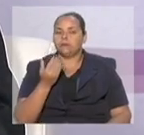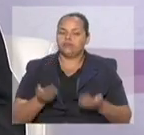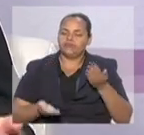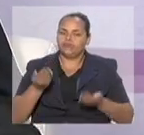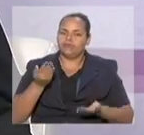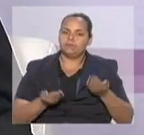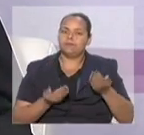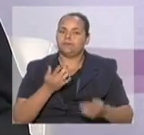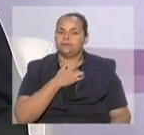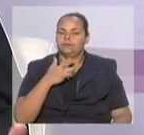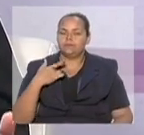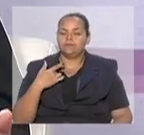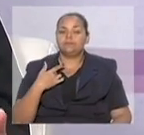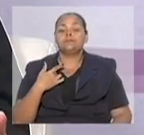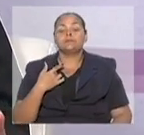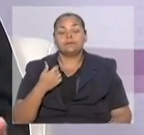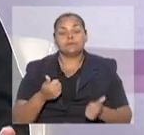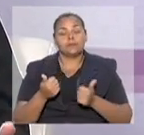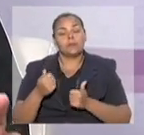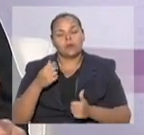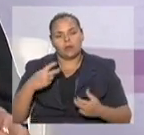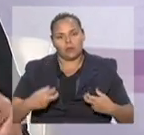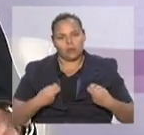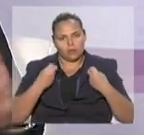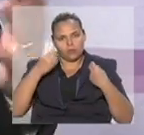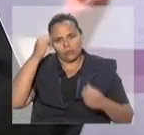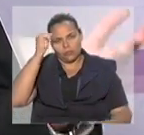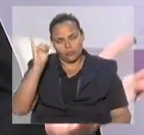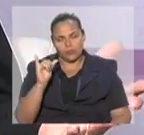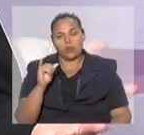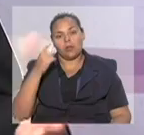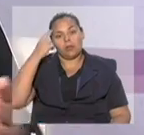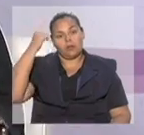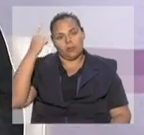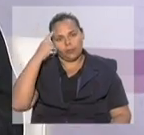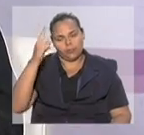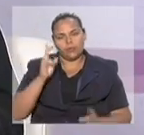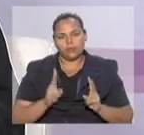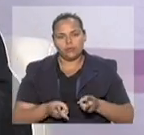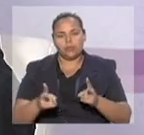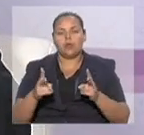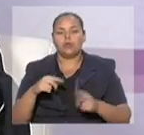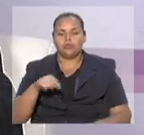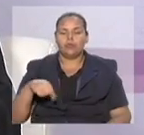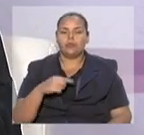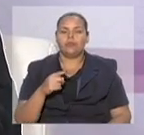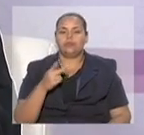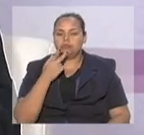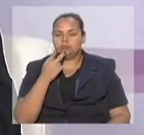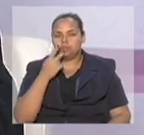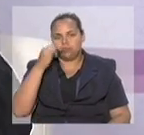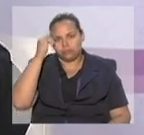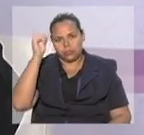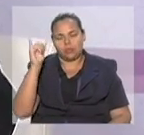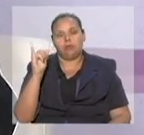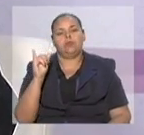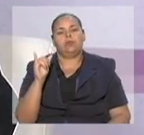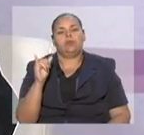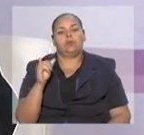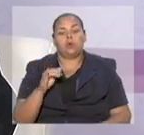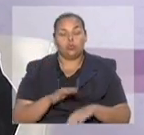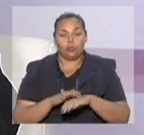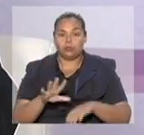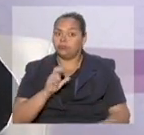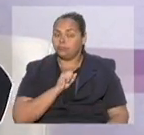mais balanceada, grande parte dos cânceres seriam preveníveis. Lembrando sempre que quando a gente está falando dessa prevenção, a gente está falando de evitar